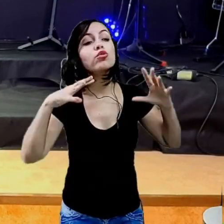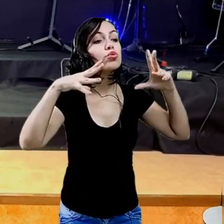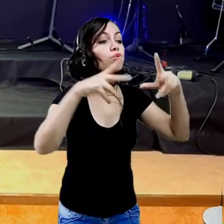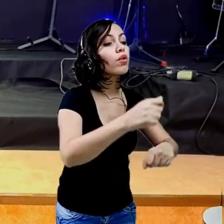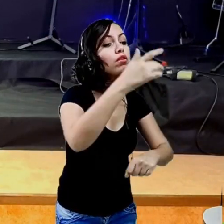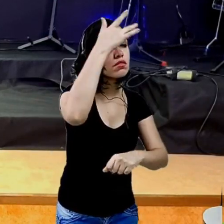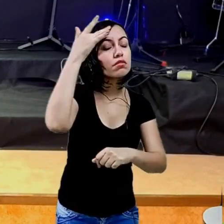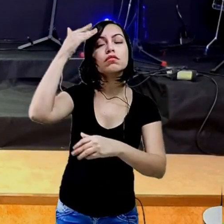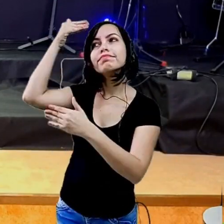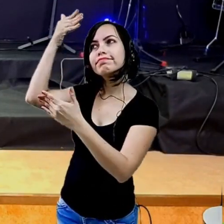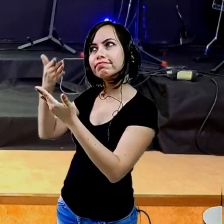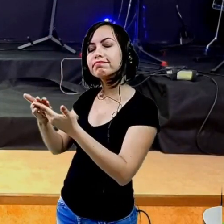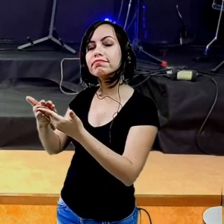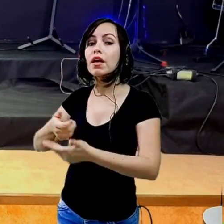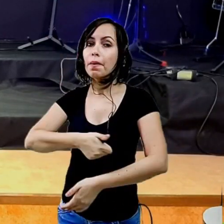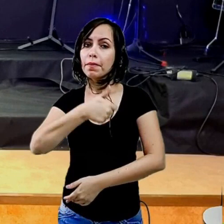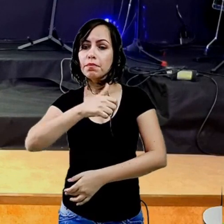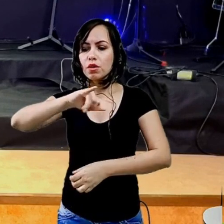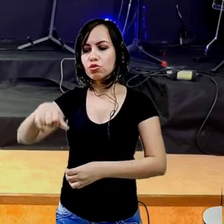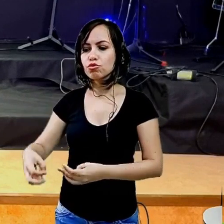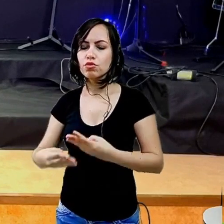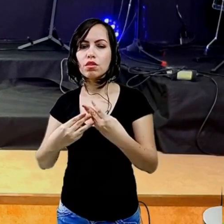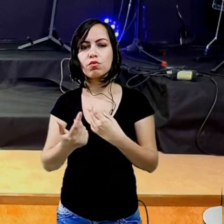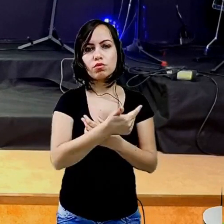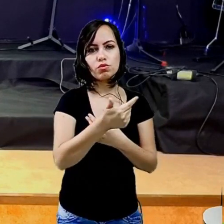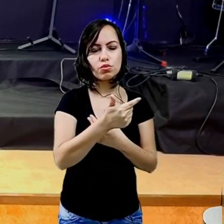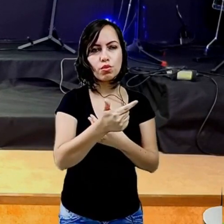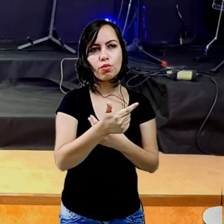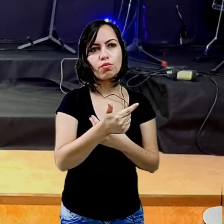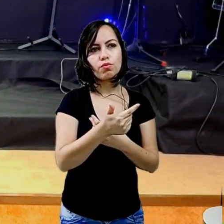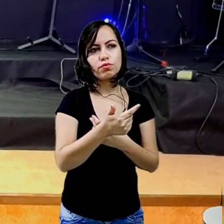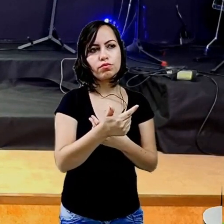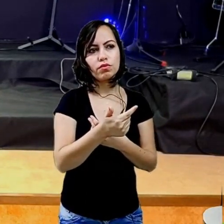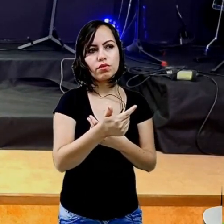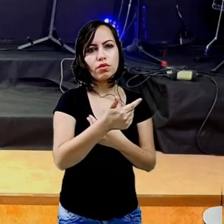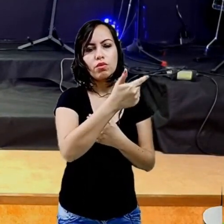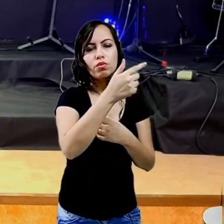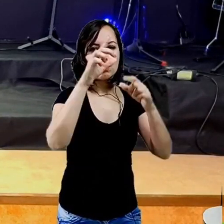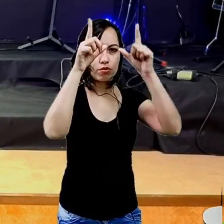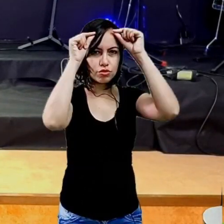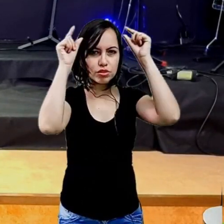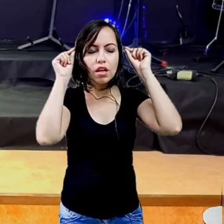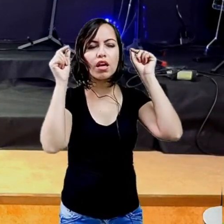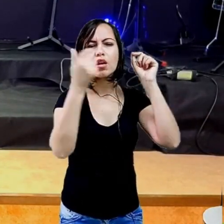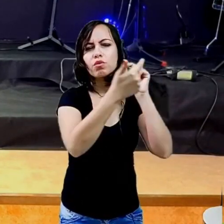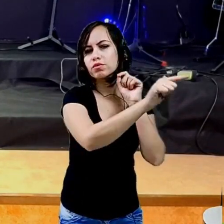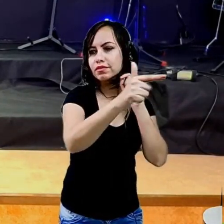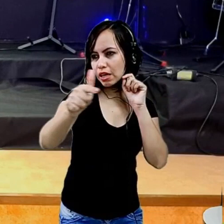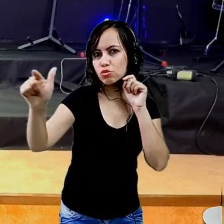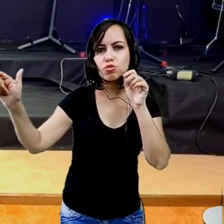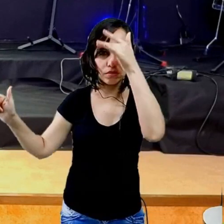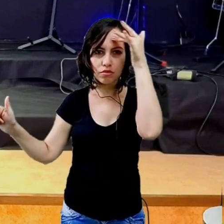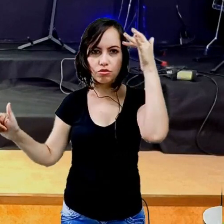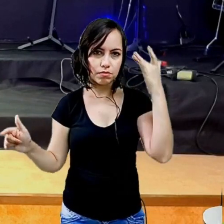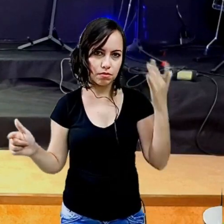crê. Primeiro os judeus, e segundo e depois os gregos, os